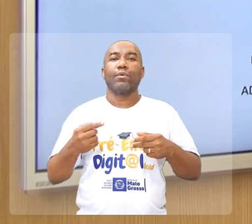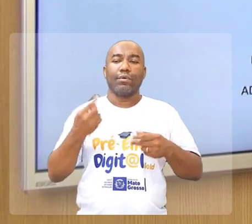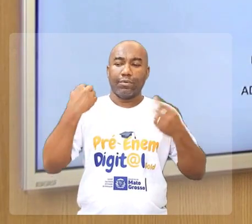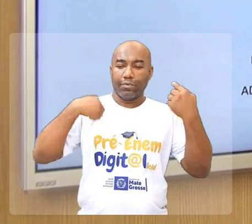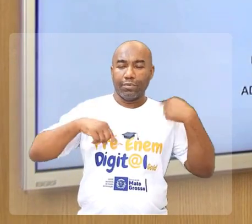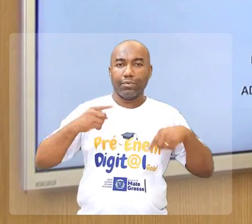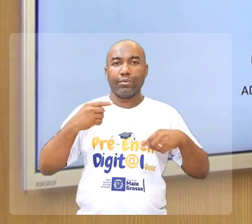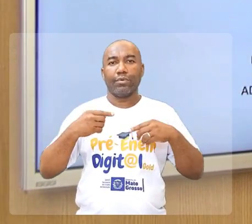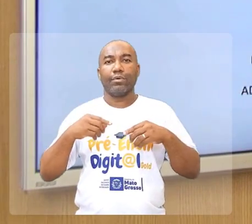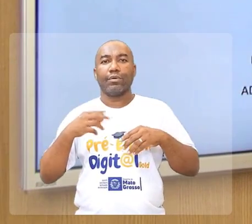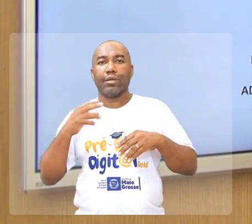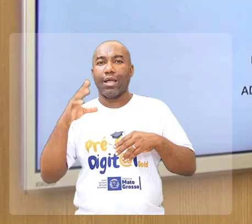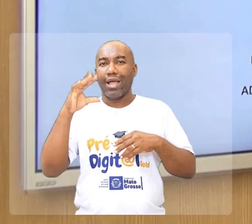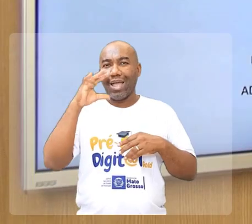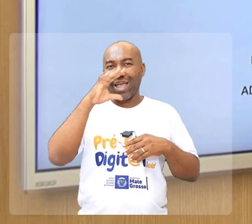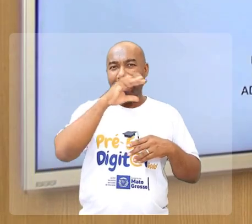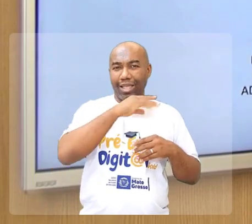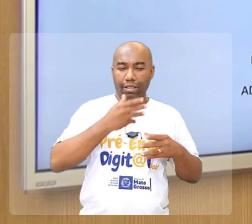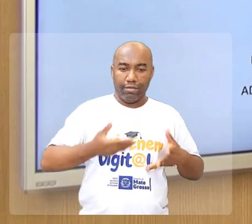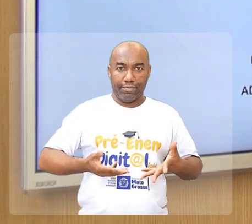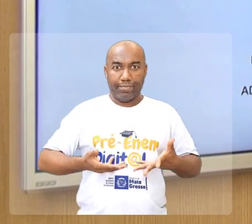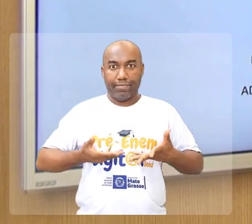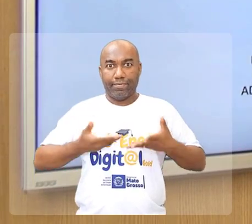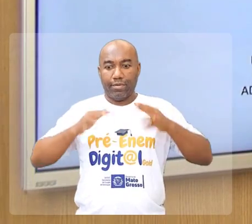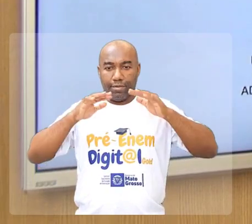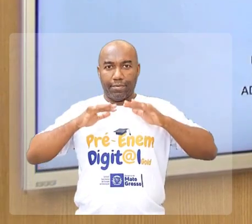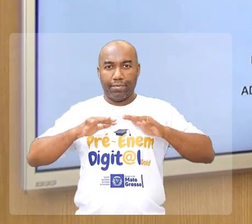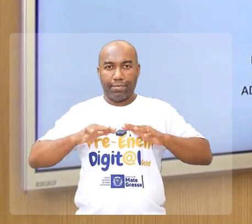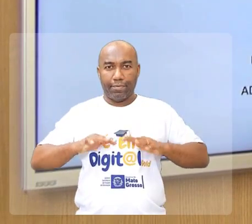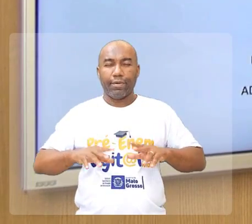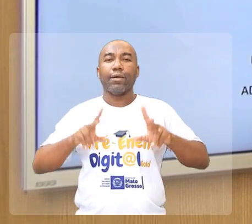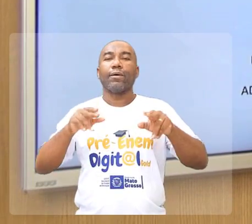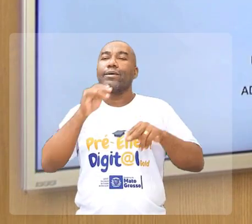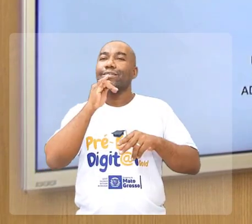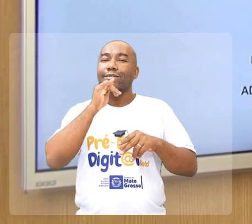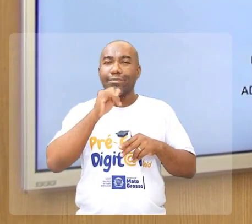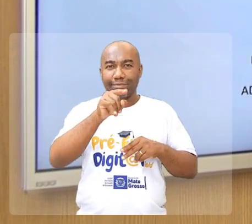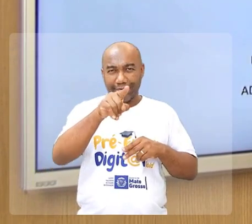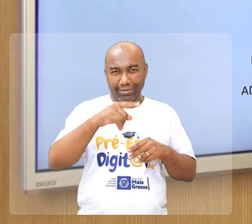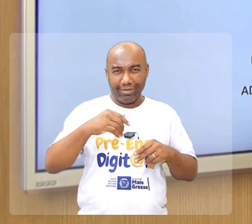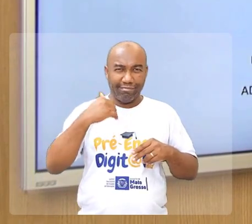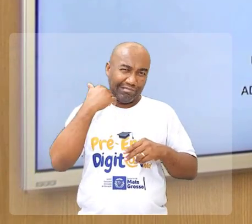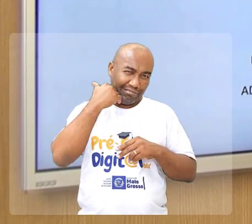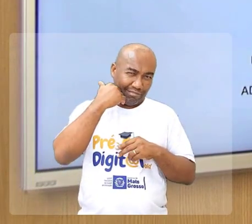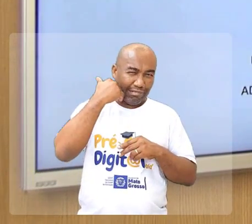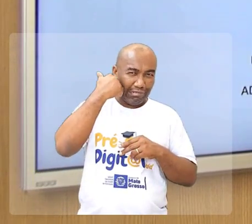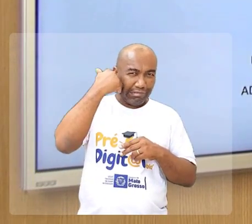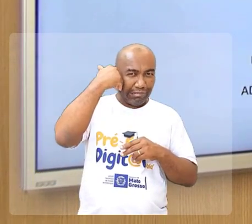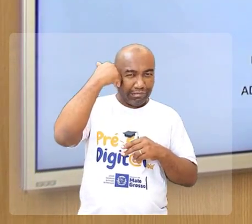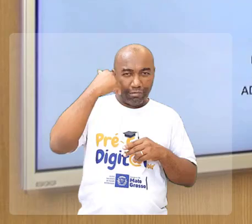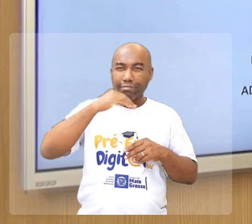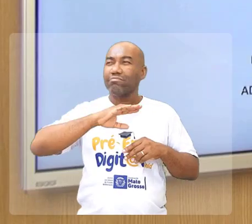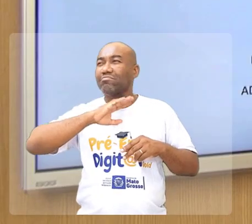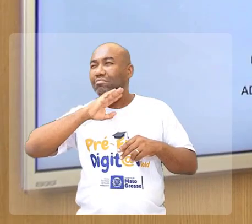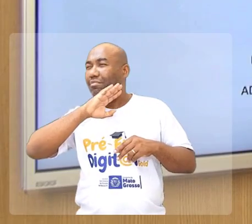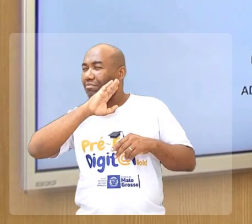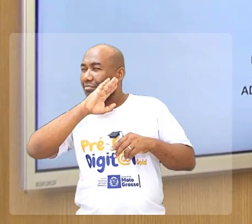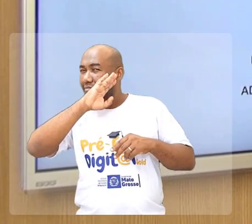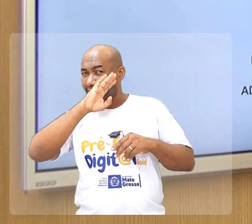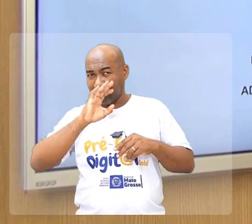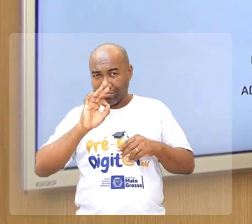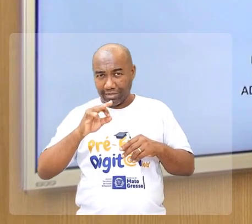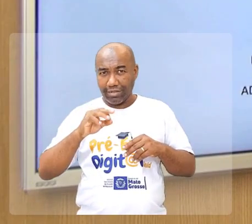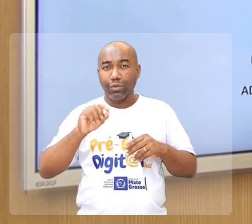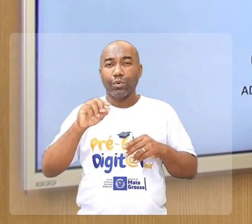nossa temperatura. Sabe quando você faz febre? Quando você está doente e acaba fazendo febre.